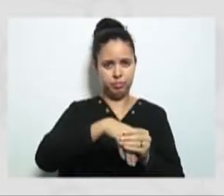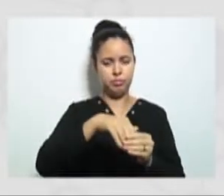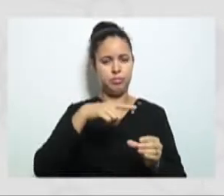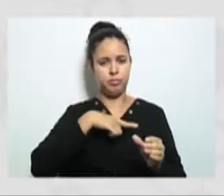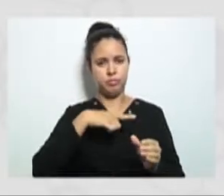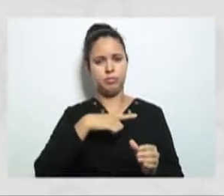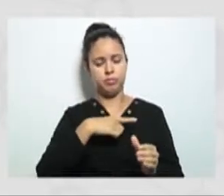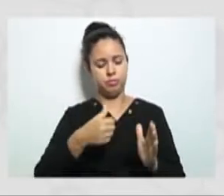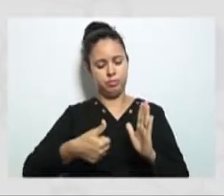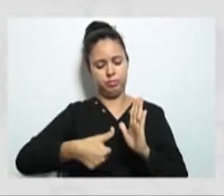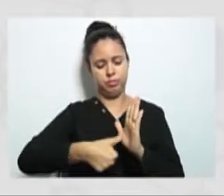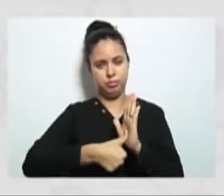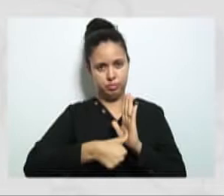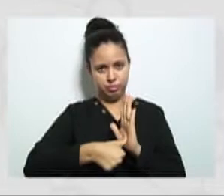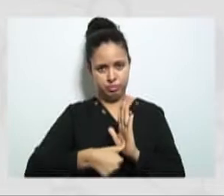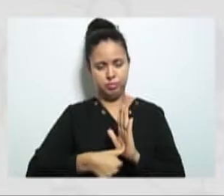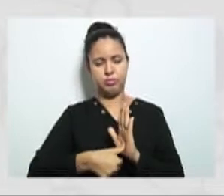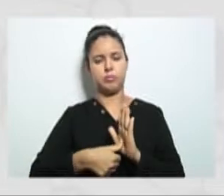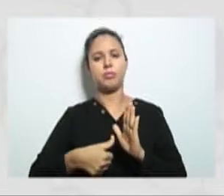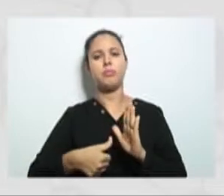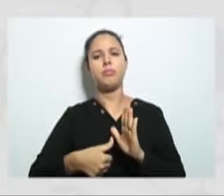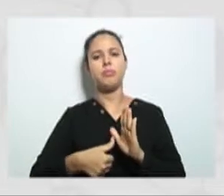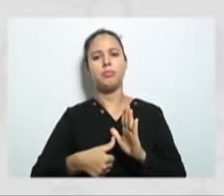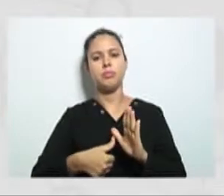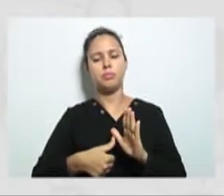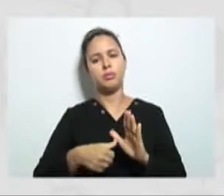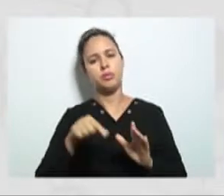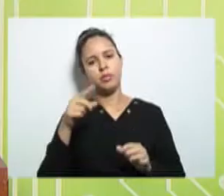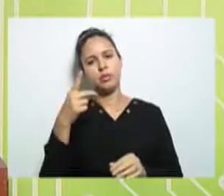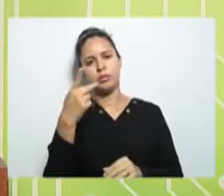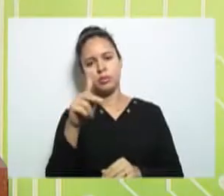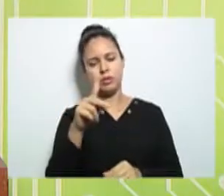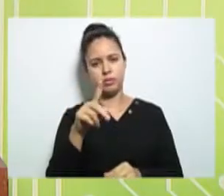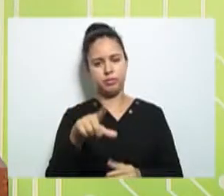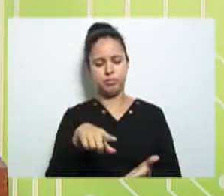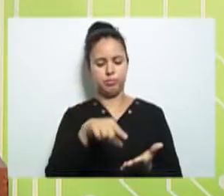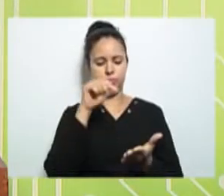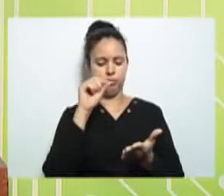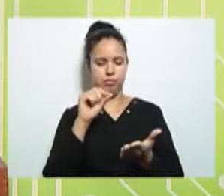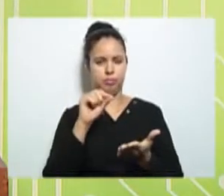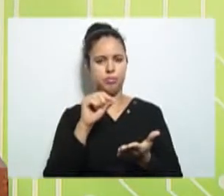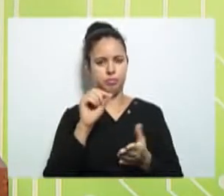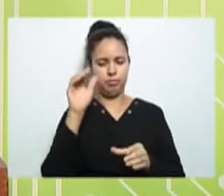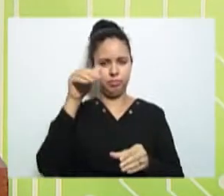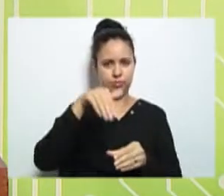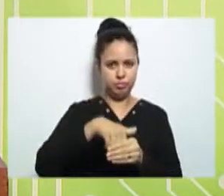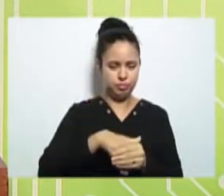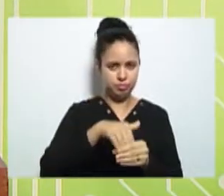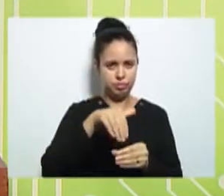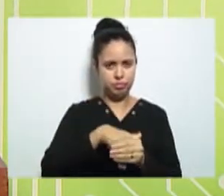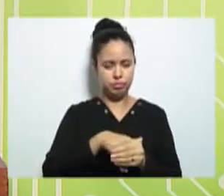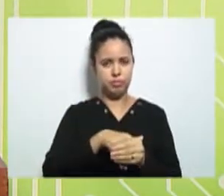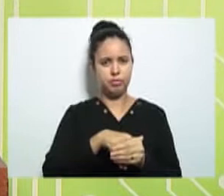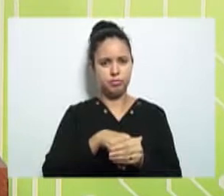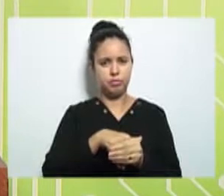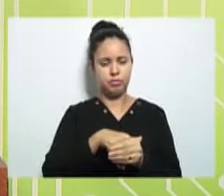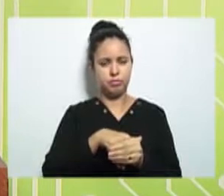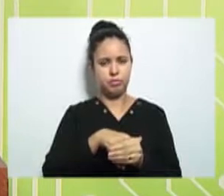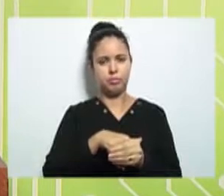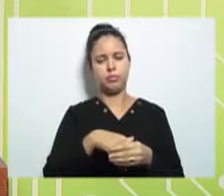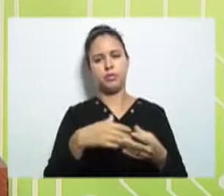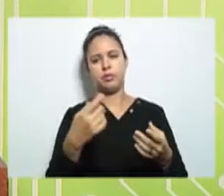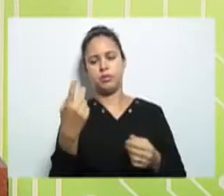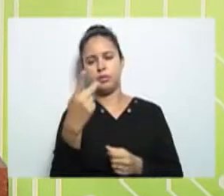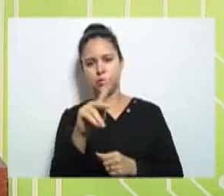isso? Então, o que vai entrar de informação lá na urna eletrônica? A sua digital. O que vai sair? O seu reconhecimento, seu título, sua